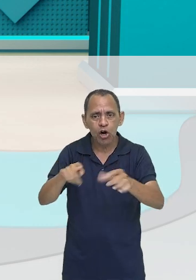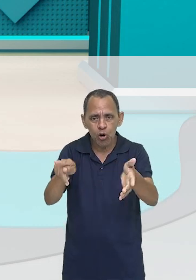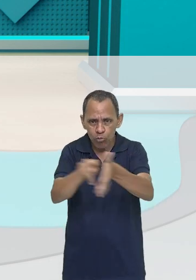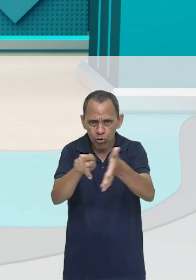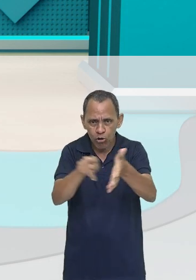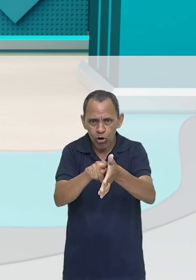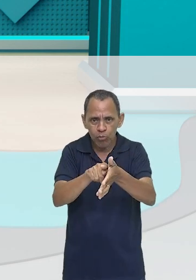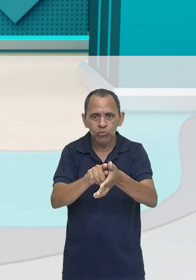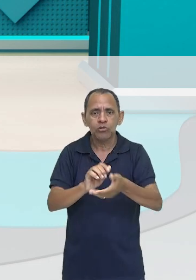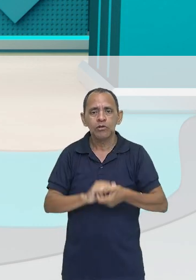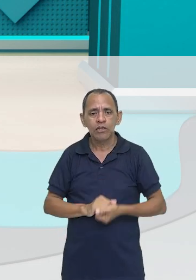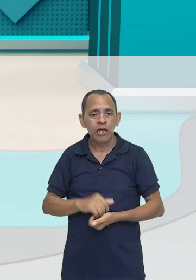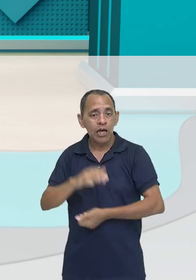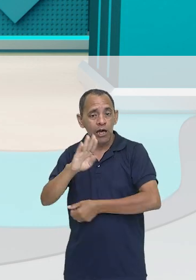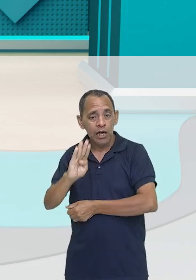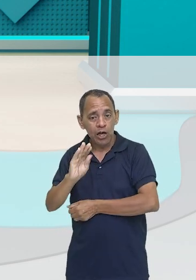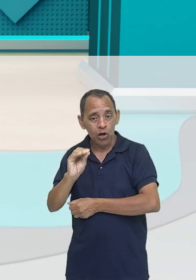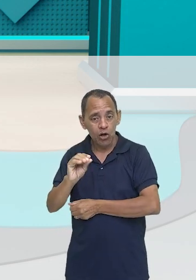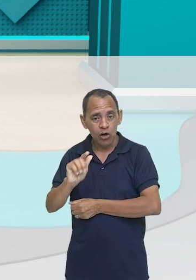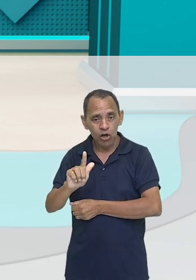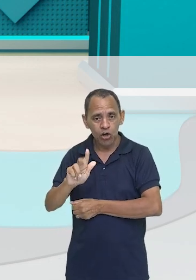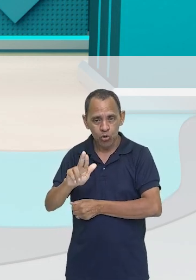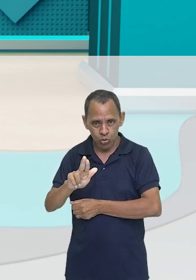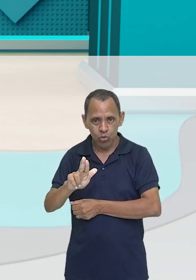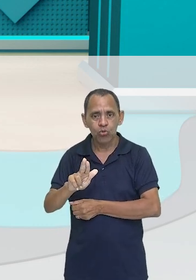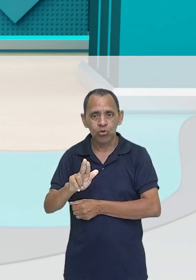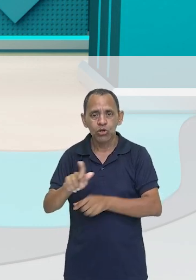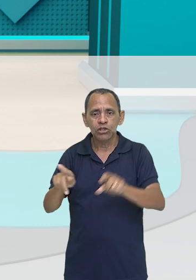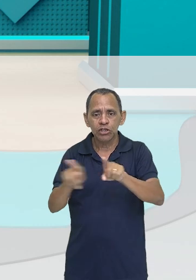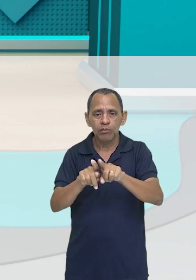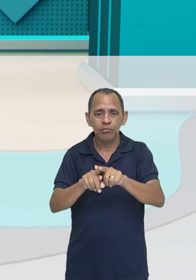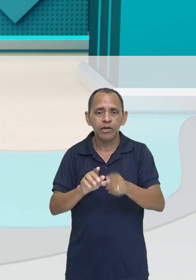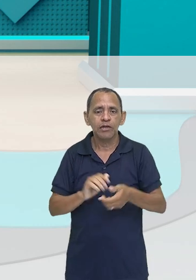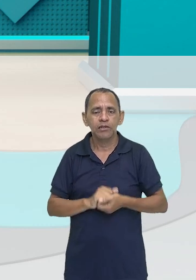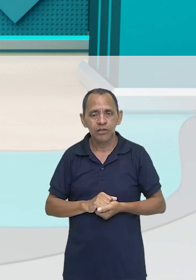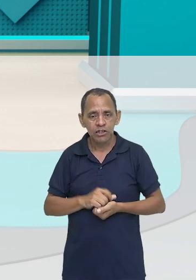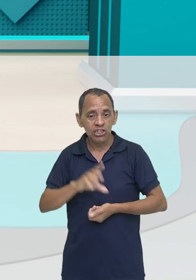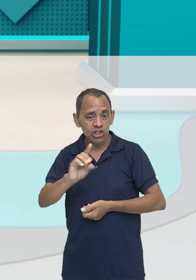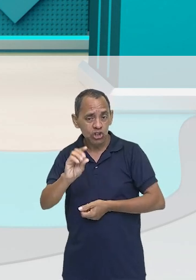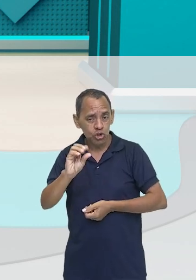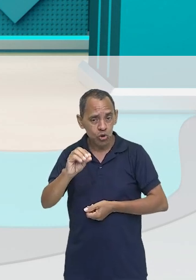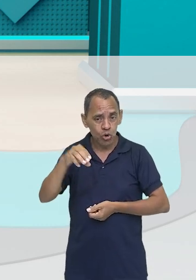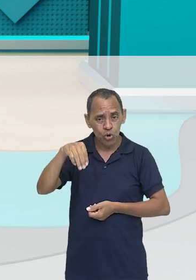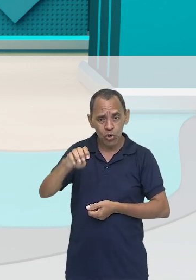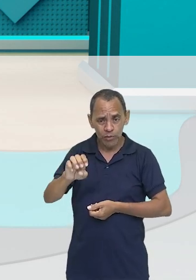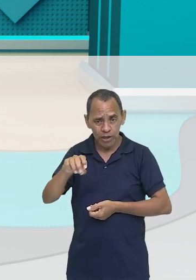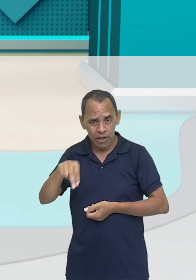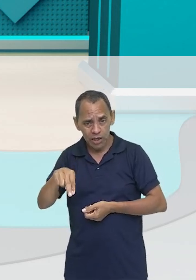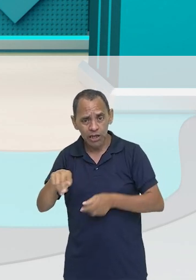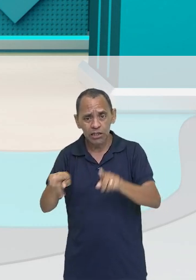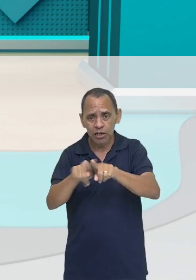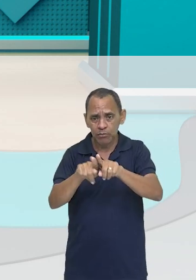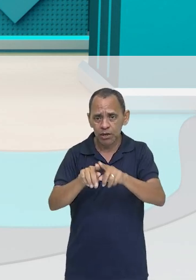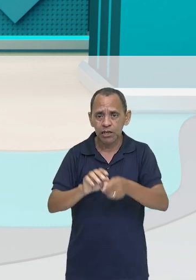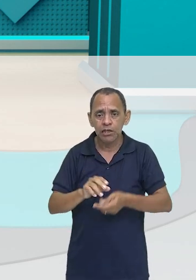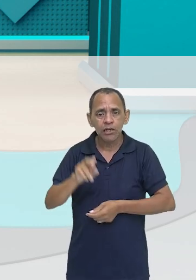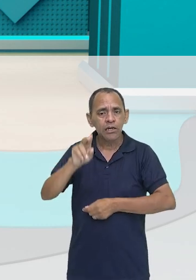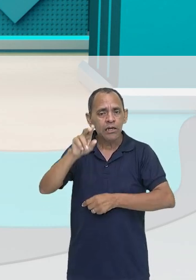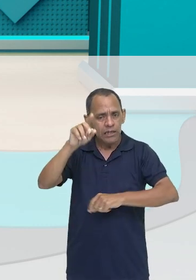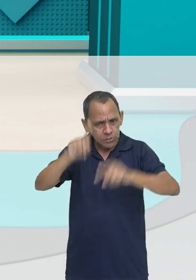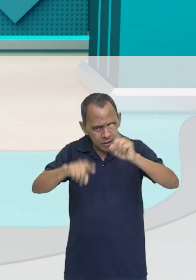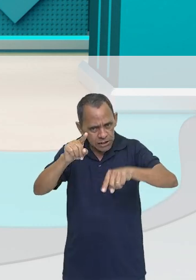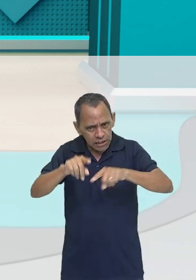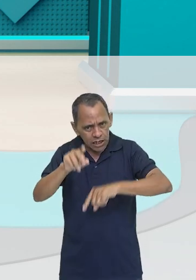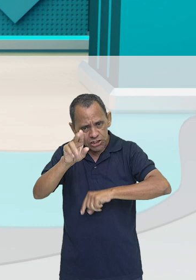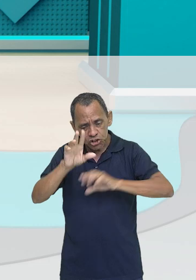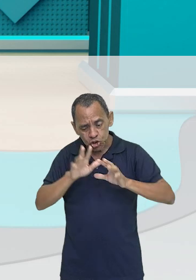Bogu, com os Koteis, o Do, o Men, o Tare, justamente para essa questão da proteção, e serão ali efetuados